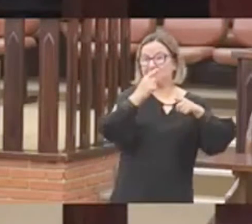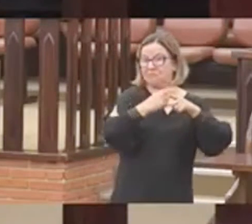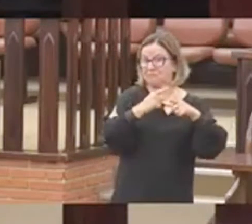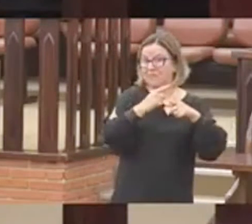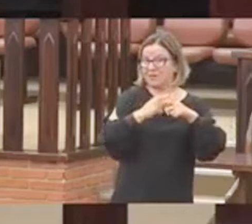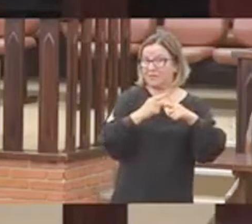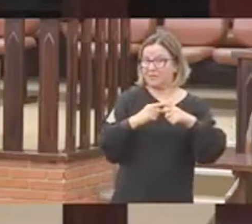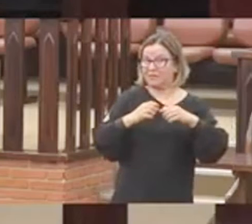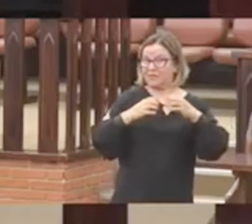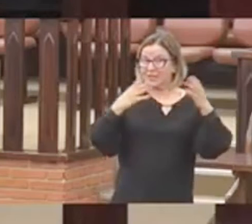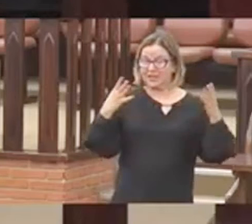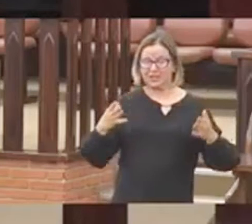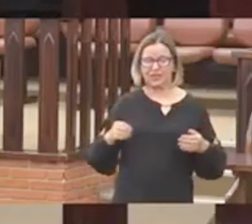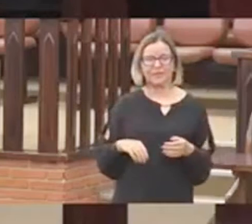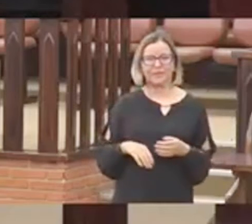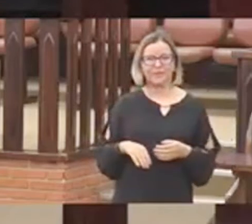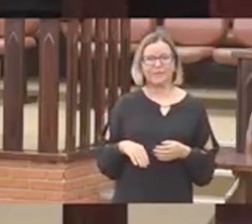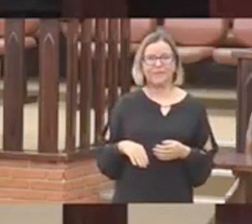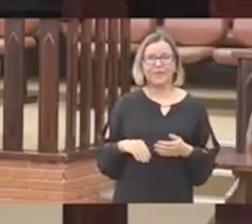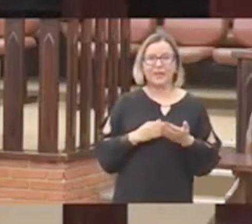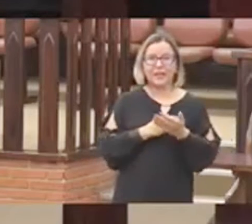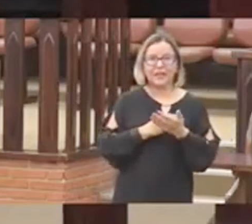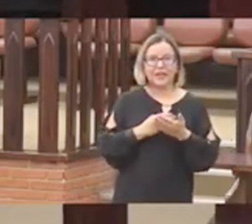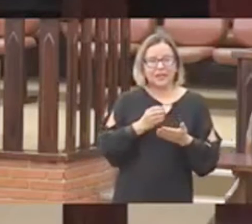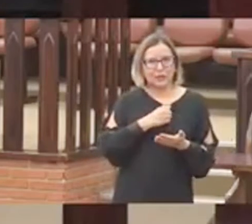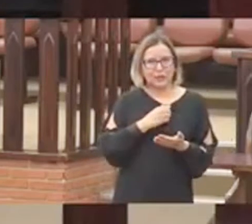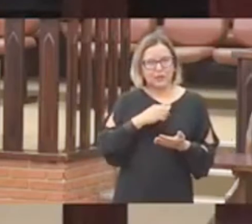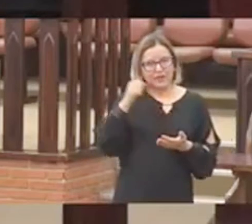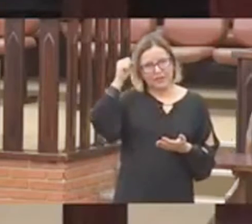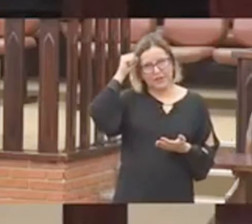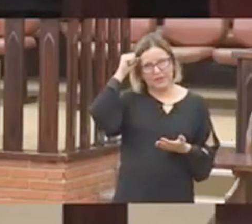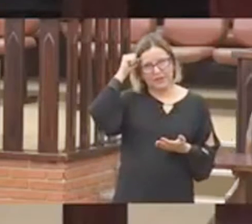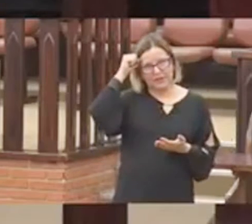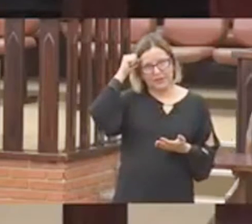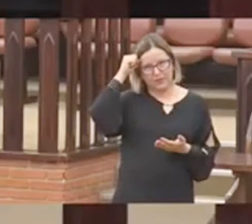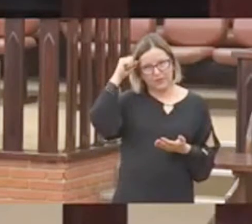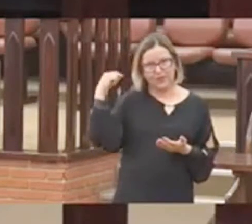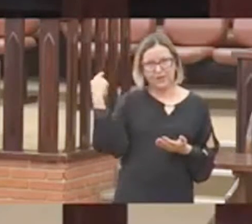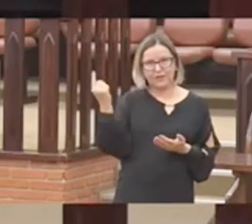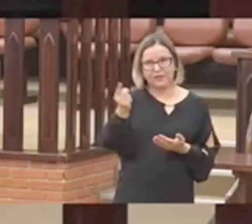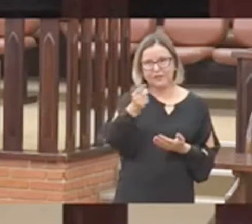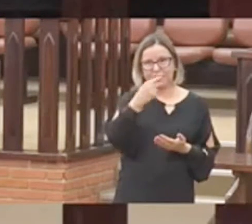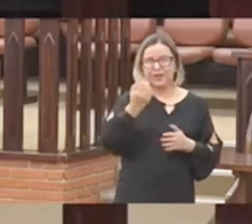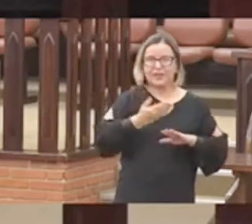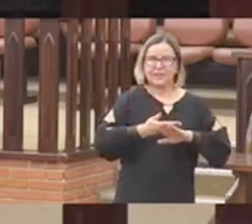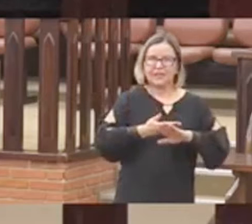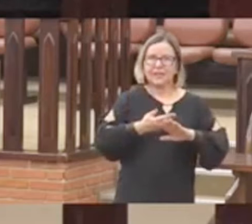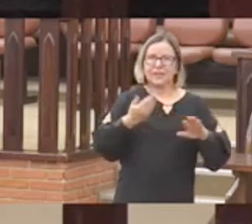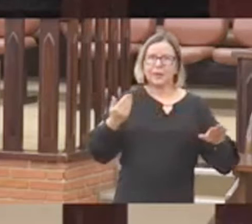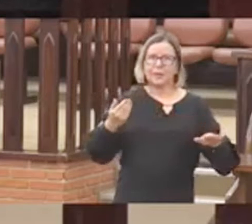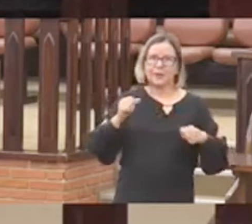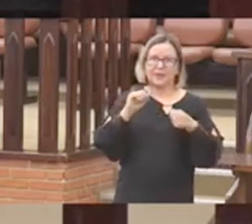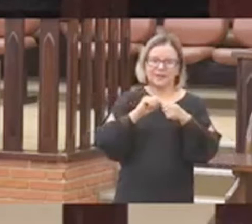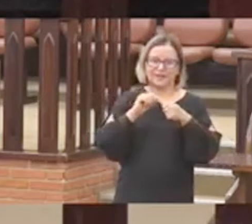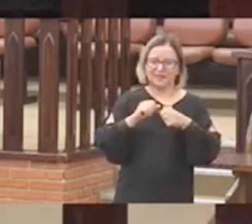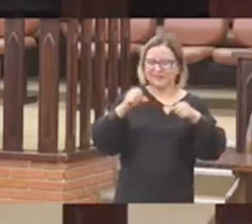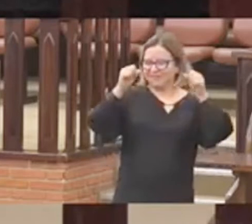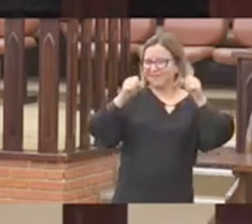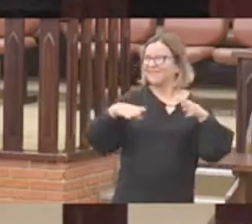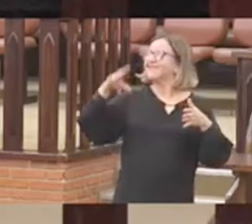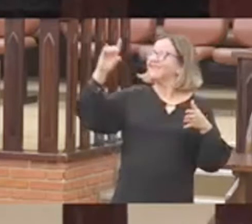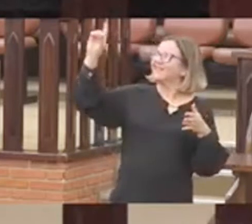Assim, desde a queda, o homem está separado do Criador, vivendo em verdadeiro distanciamento espiritual